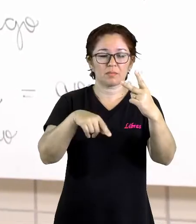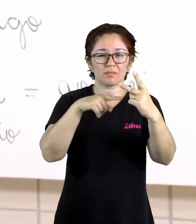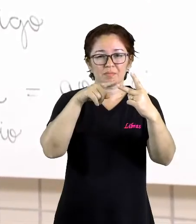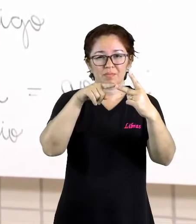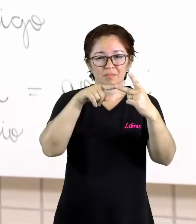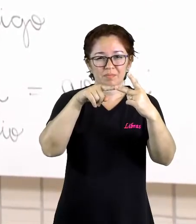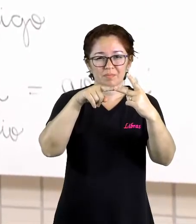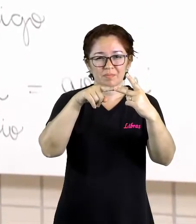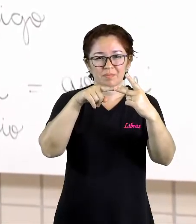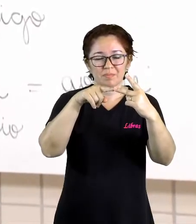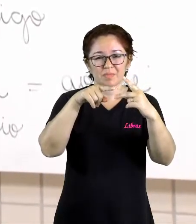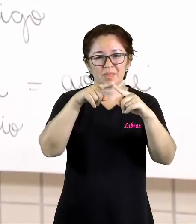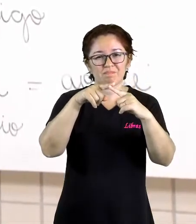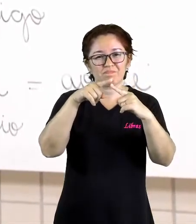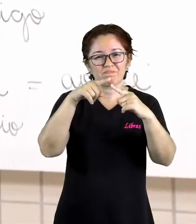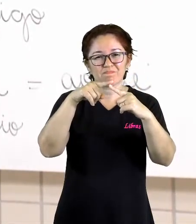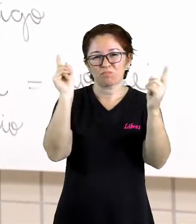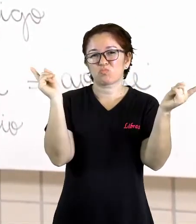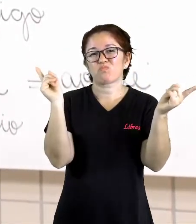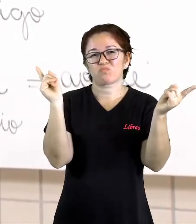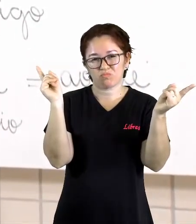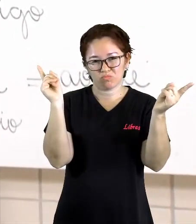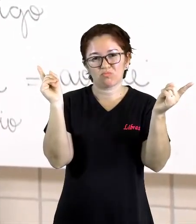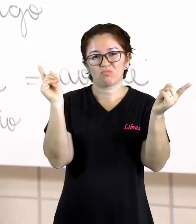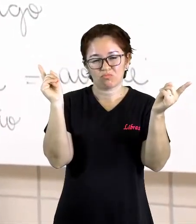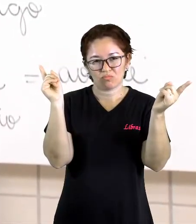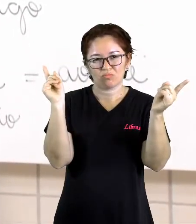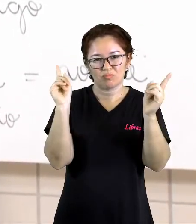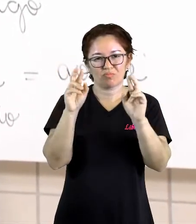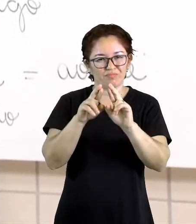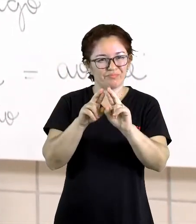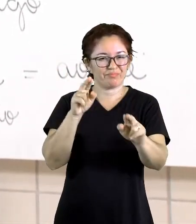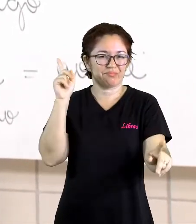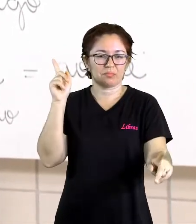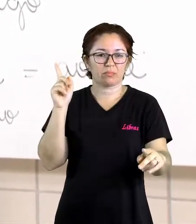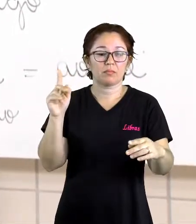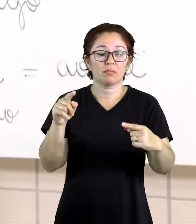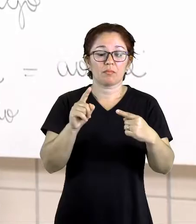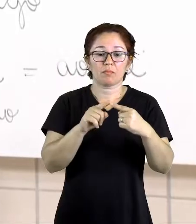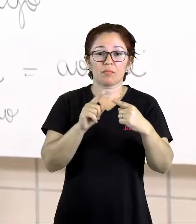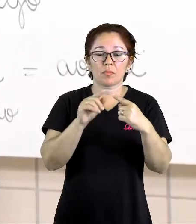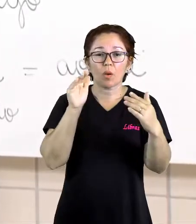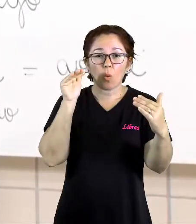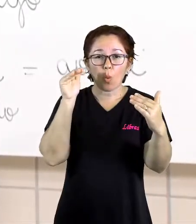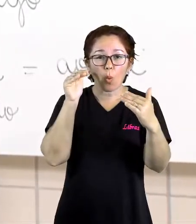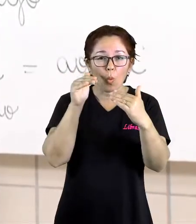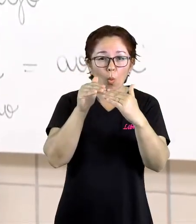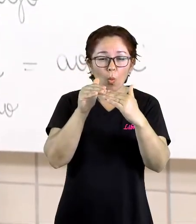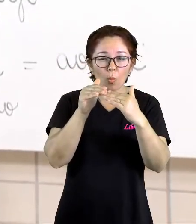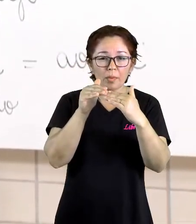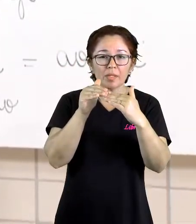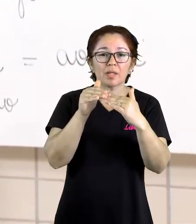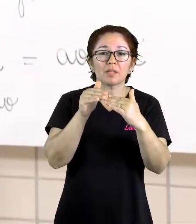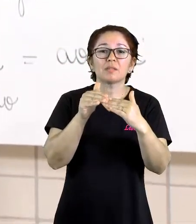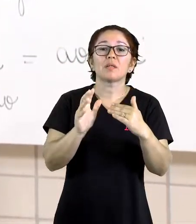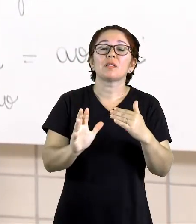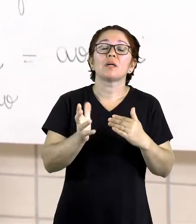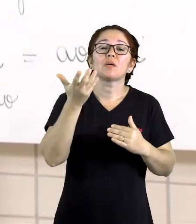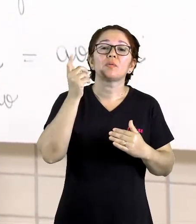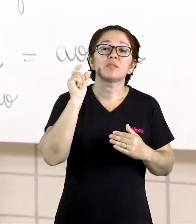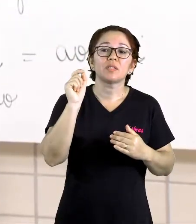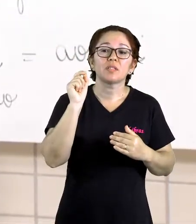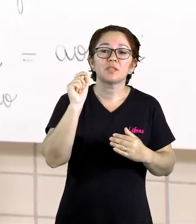Observem aí no slide que no processo de combinação não há perda de som, não há perda fonética,